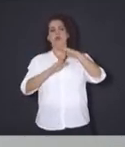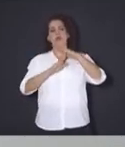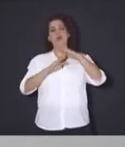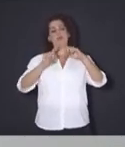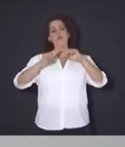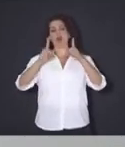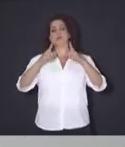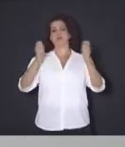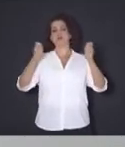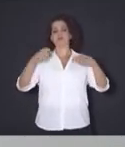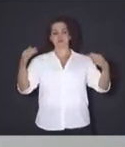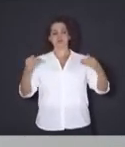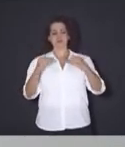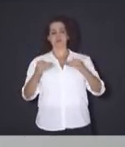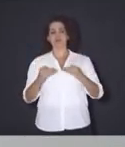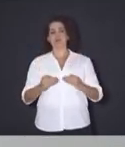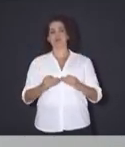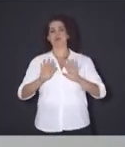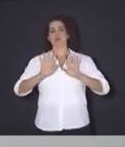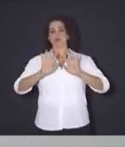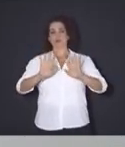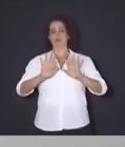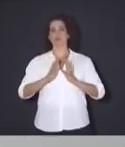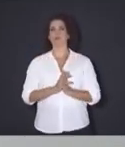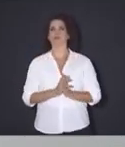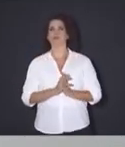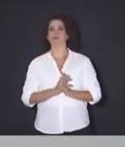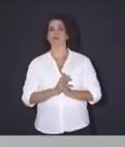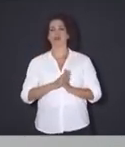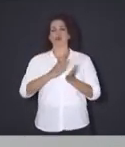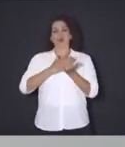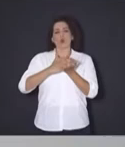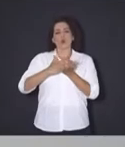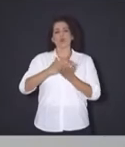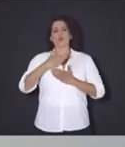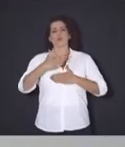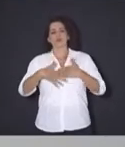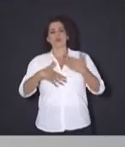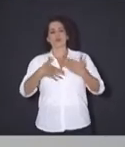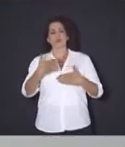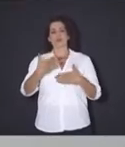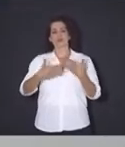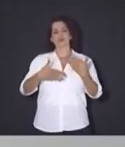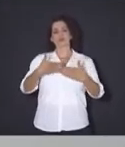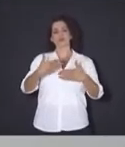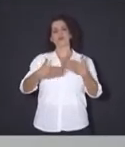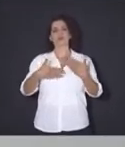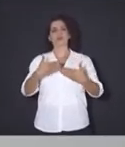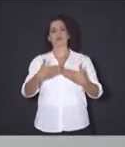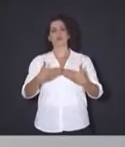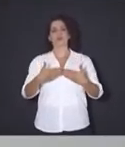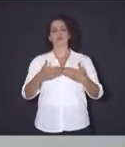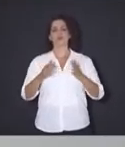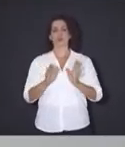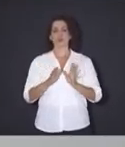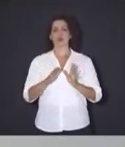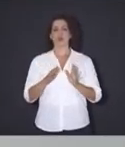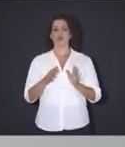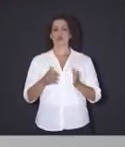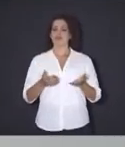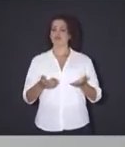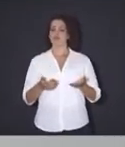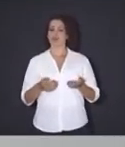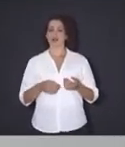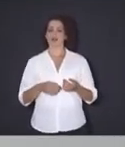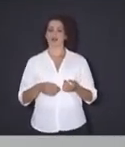entanto nesse período do início desse processo o mercado financeiro era muito menor e